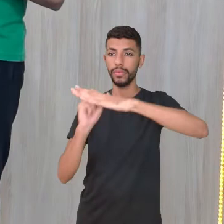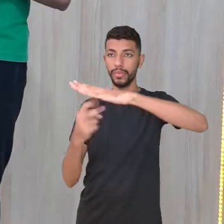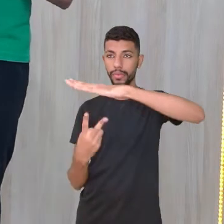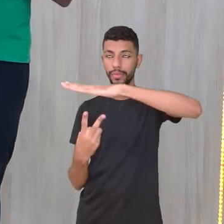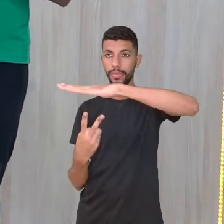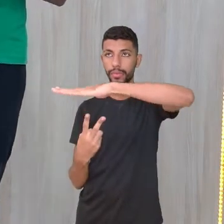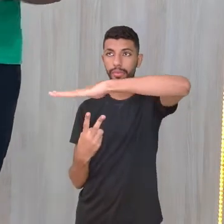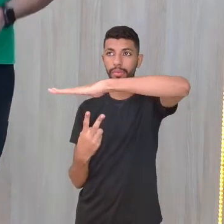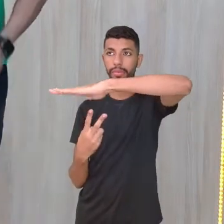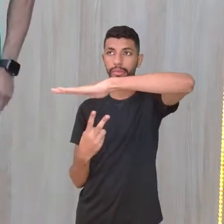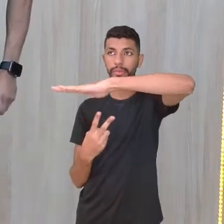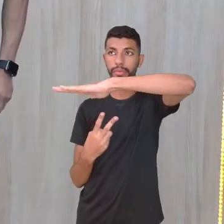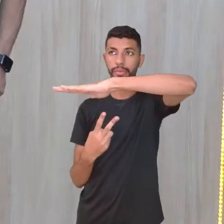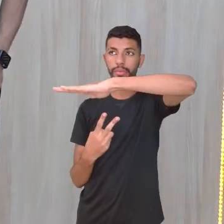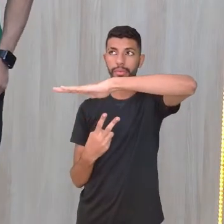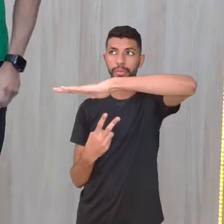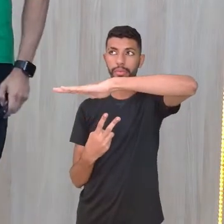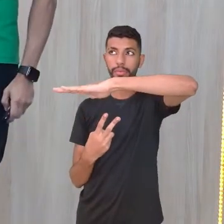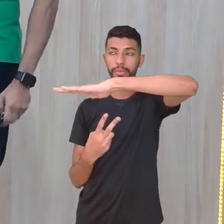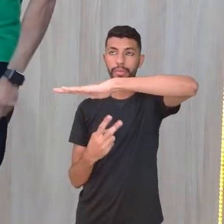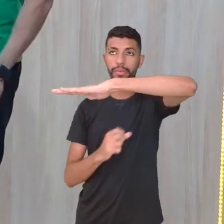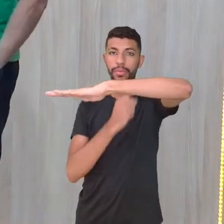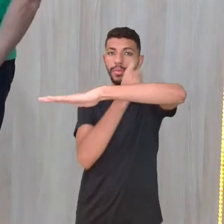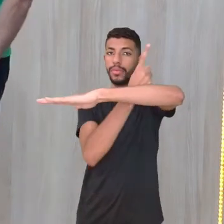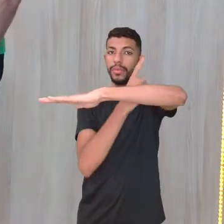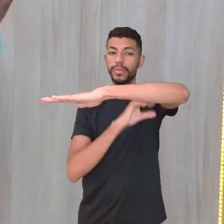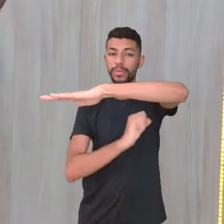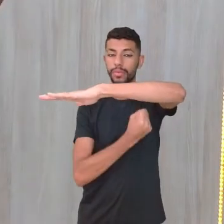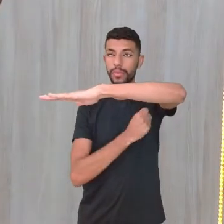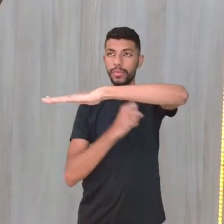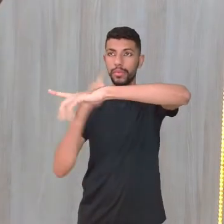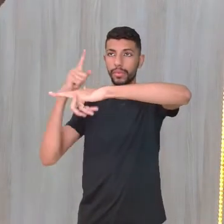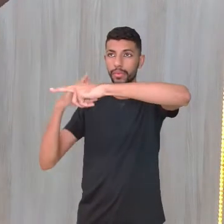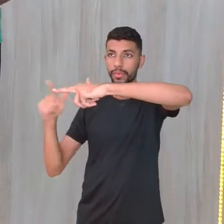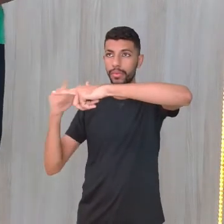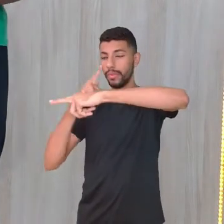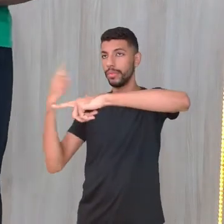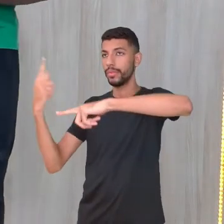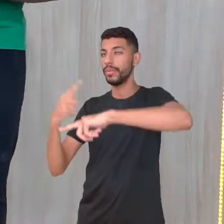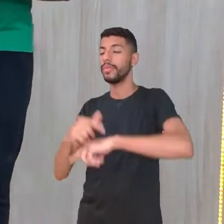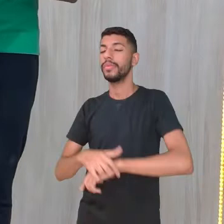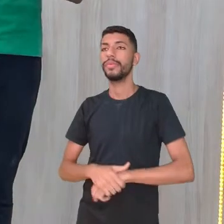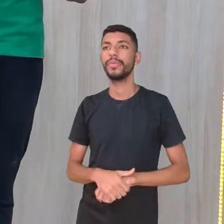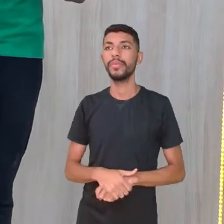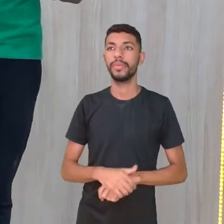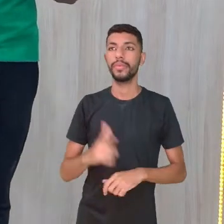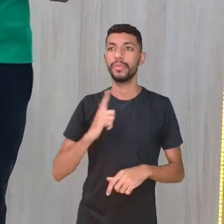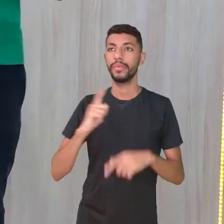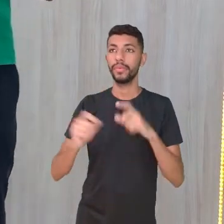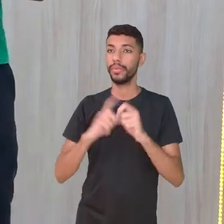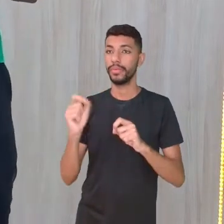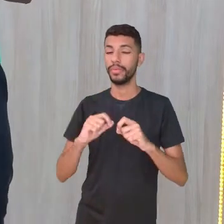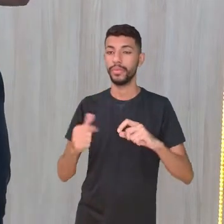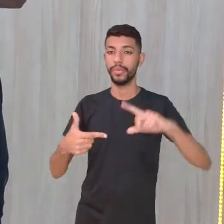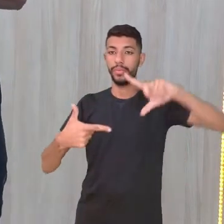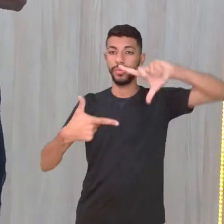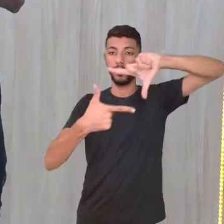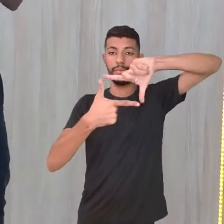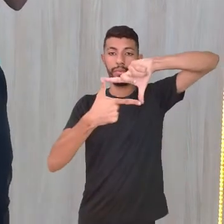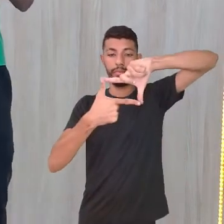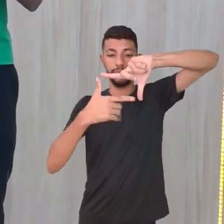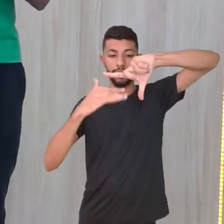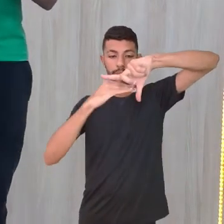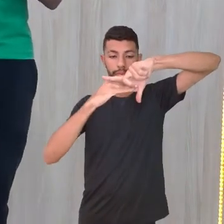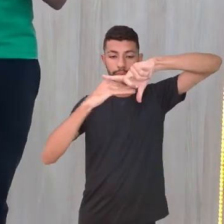1/2 dividido por 1/8, tá? Então, primeiro passo, eu tenho um retângulo aí, e esse